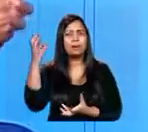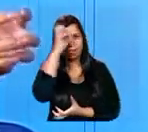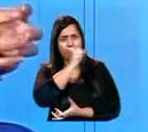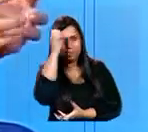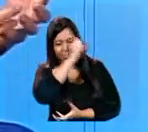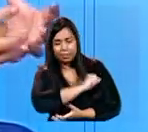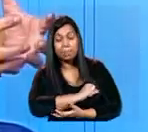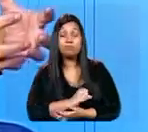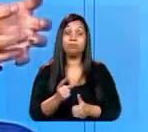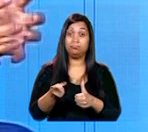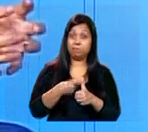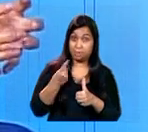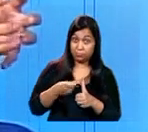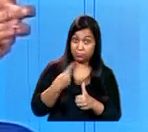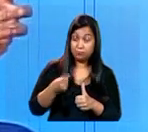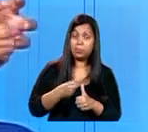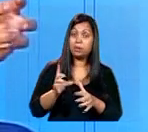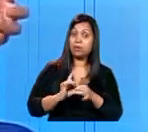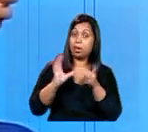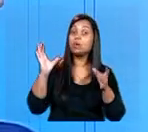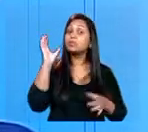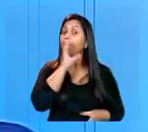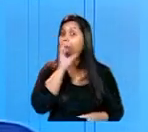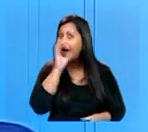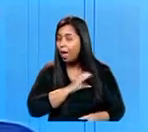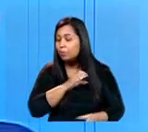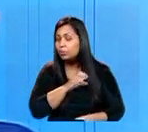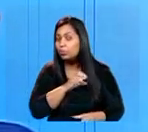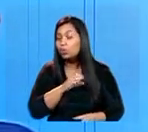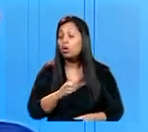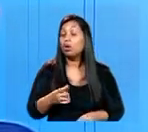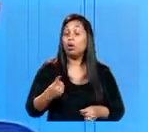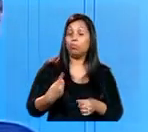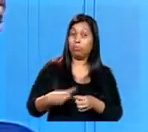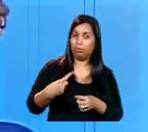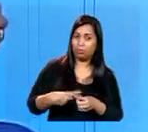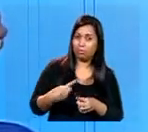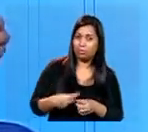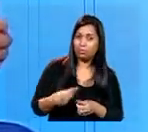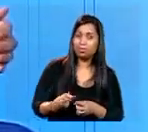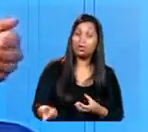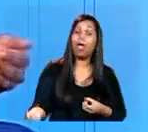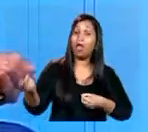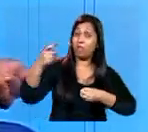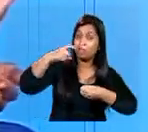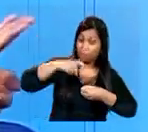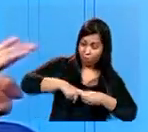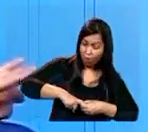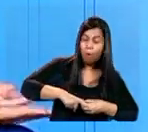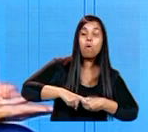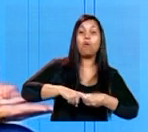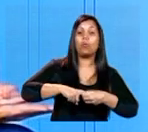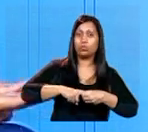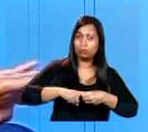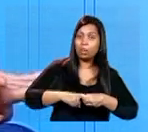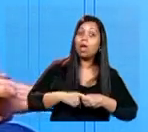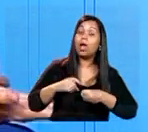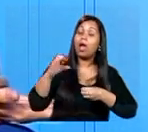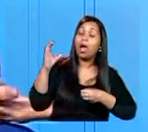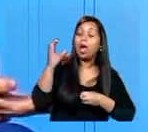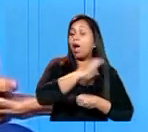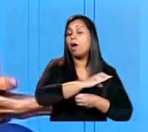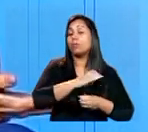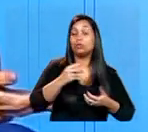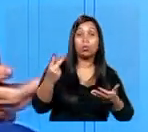ele quer aprender, primeiro, a alta do serviço é breve, por quê? Ou a reabilitação do paciente